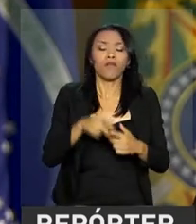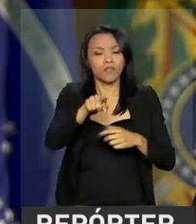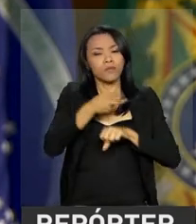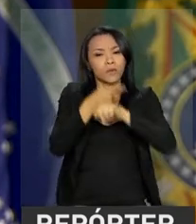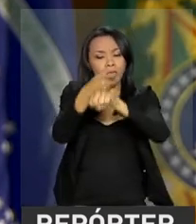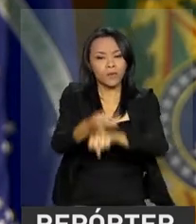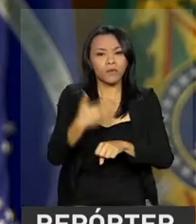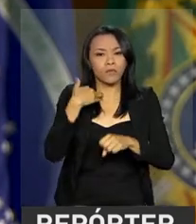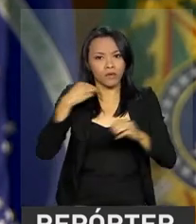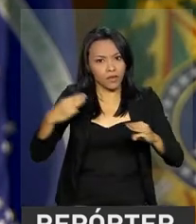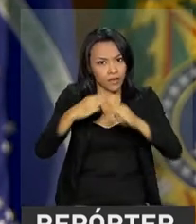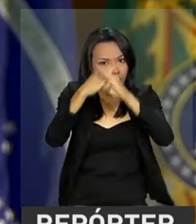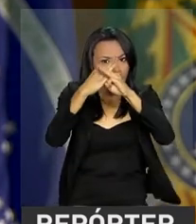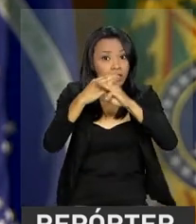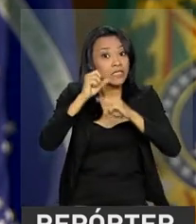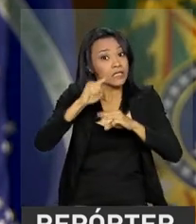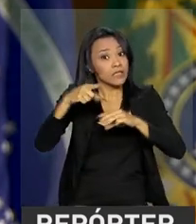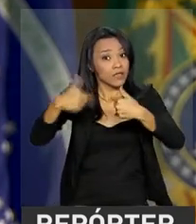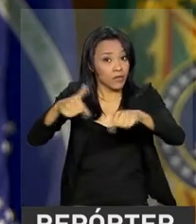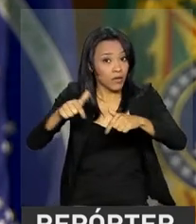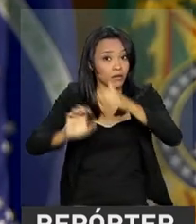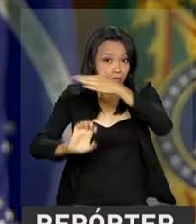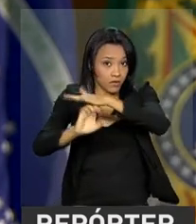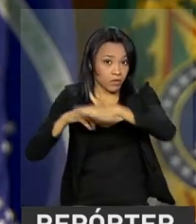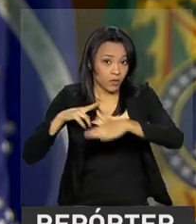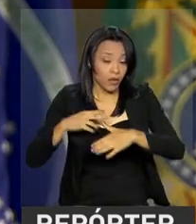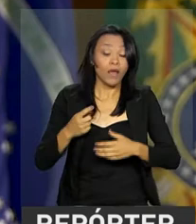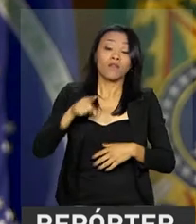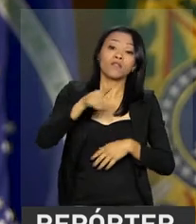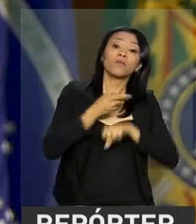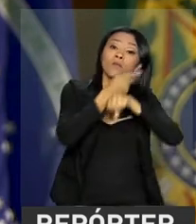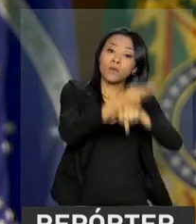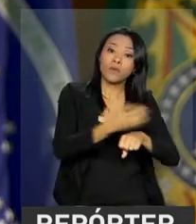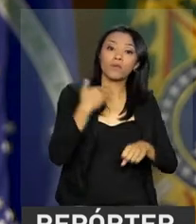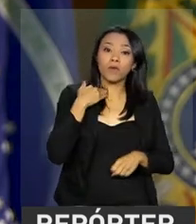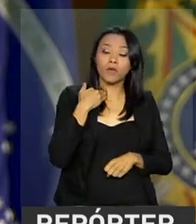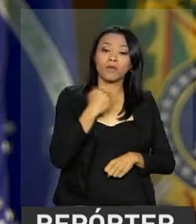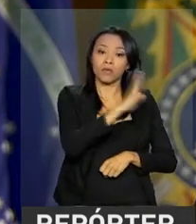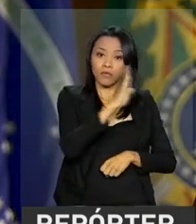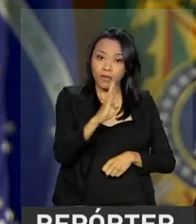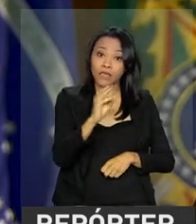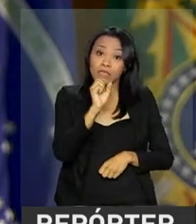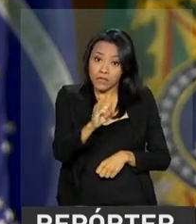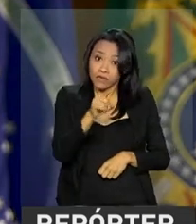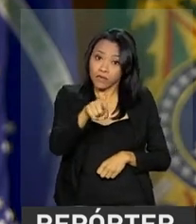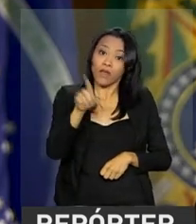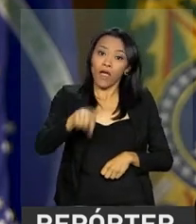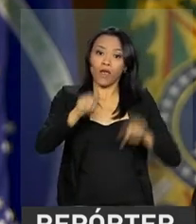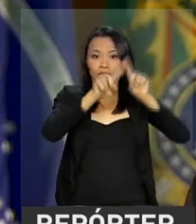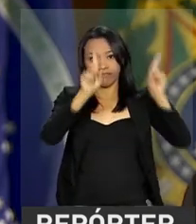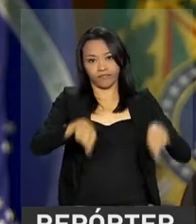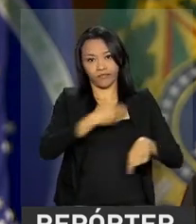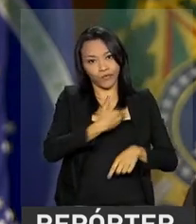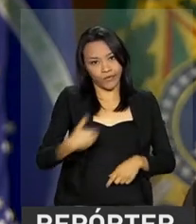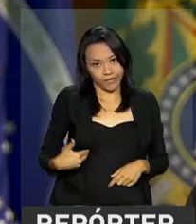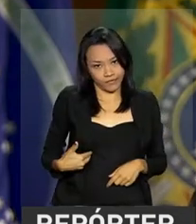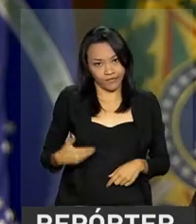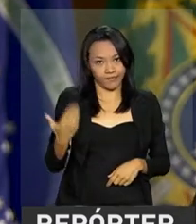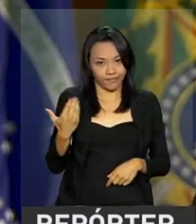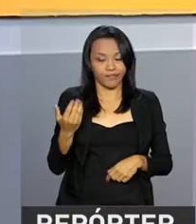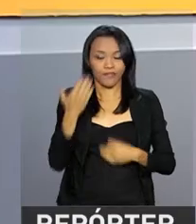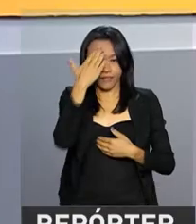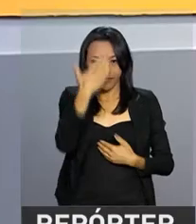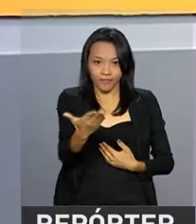Federal se trabalhou na iniciativa privada, ou vá ao Banco do Brasil se foi servidor público. Muito obrigado a